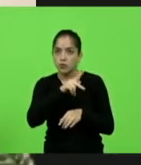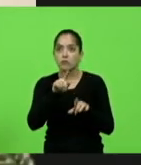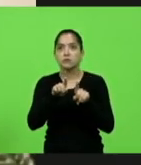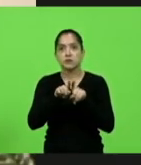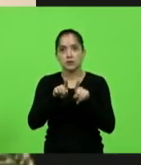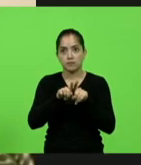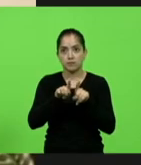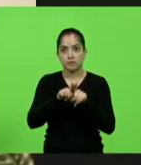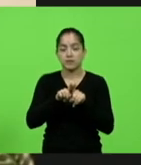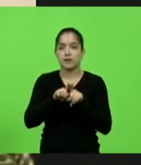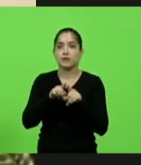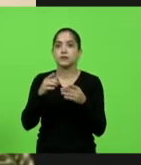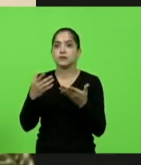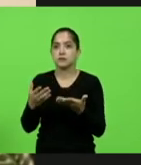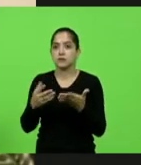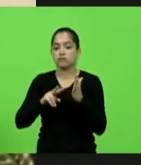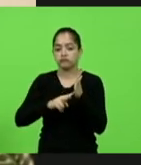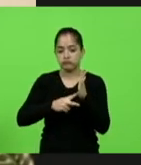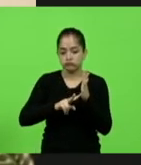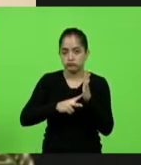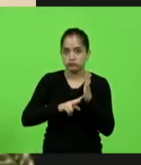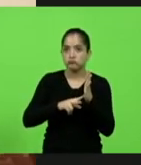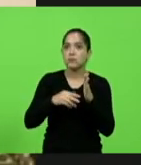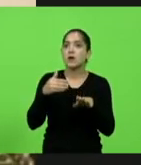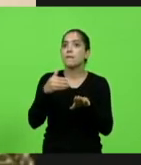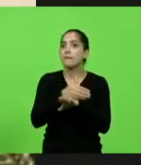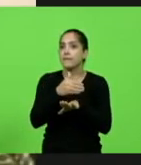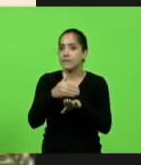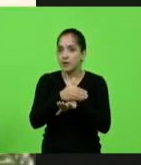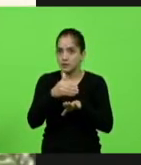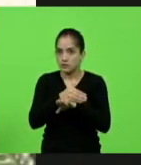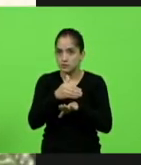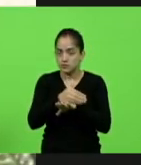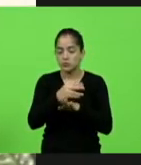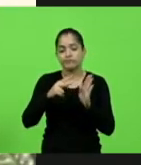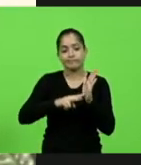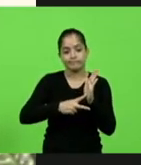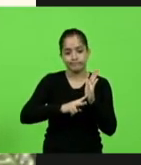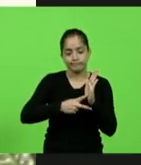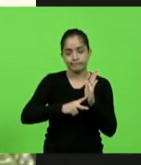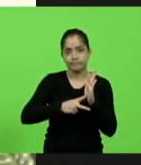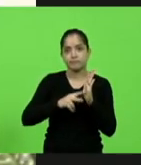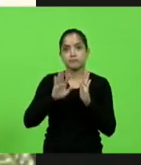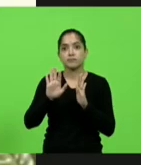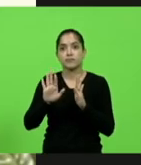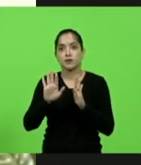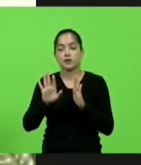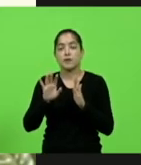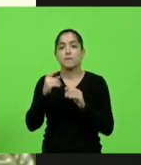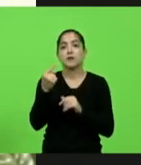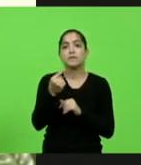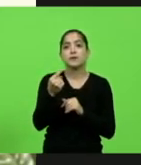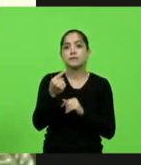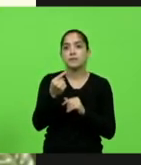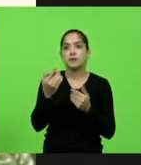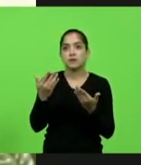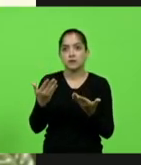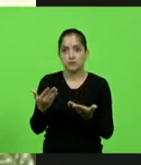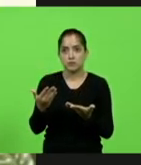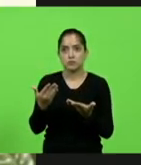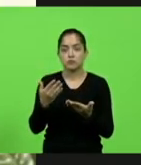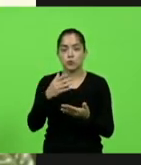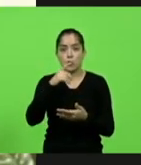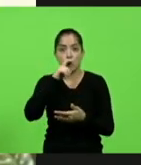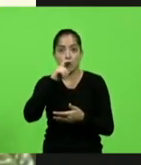sou dirigente sindical, participo das atividades do nosso sindicato, mas, em primeiro lugar, como pai,